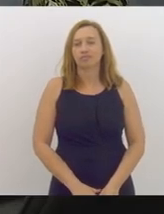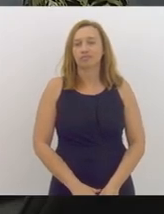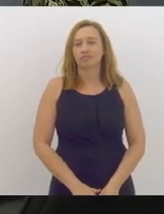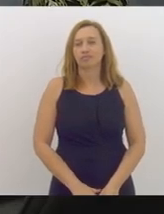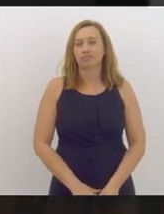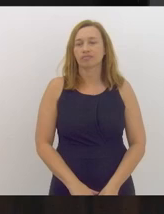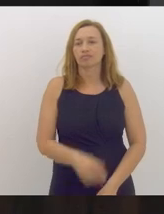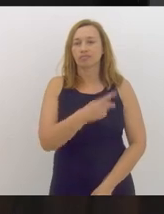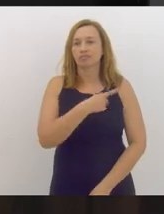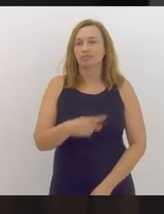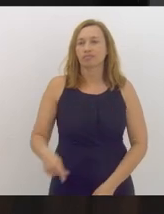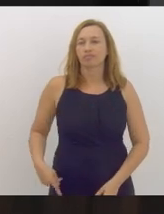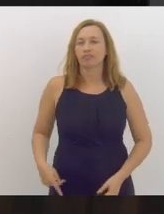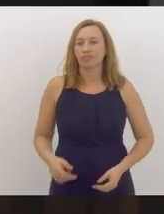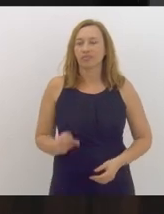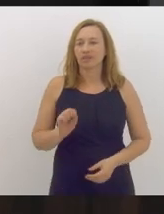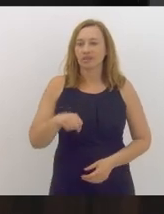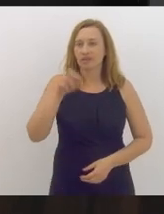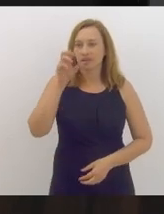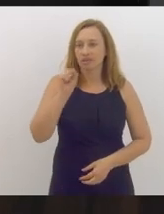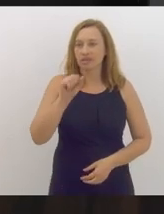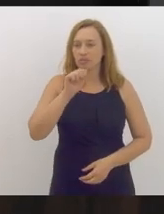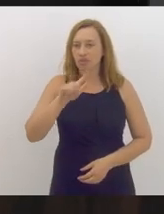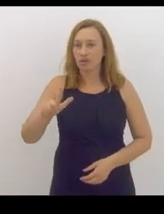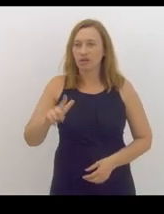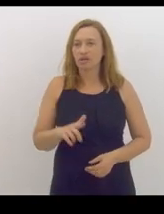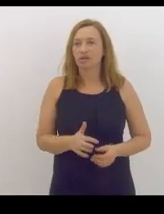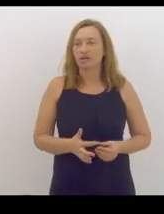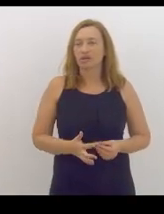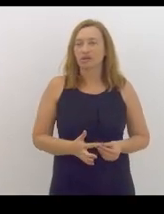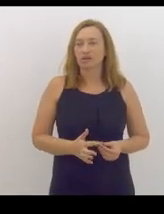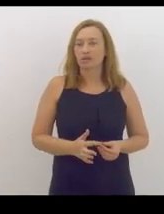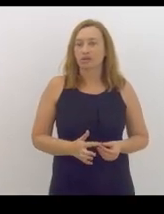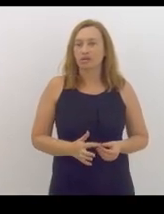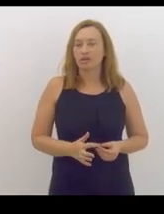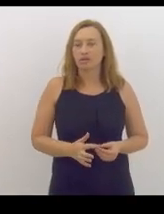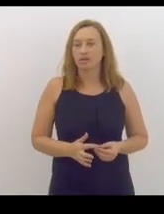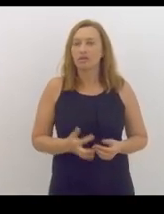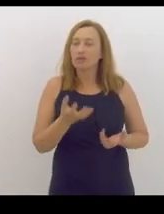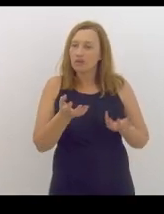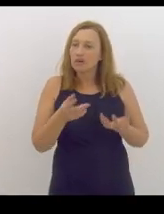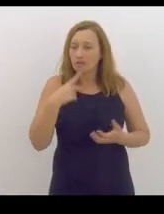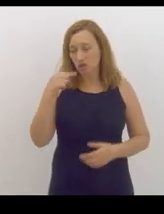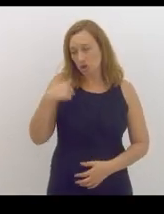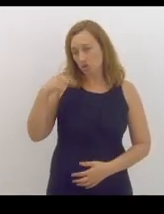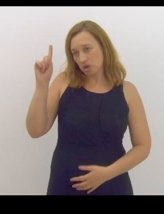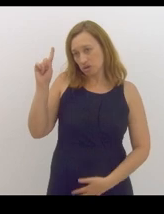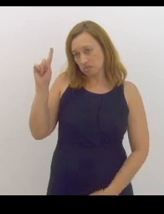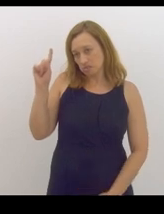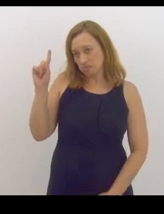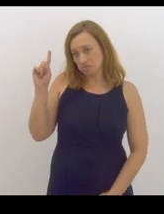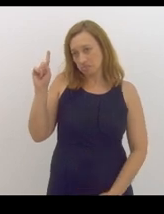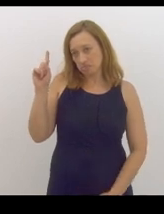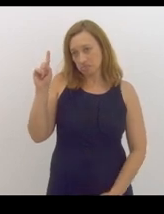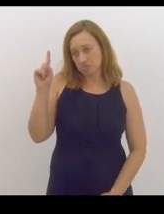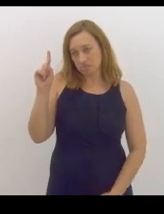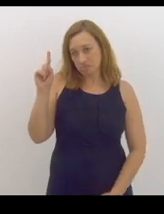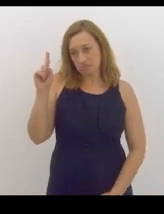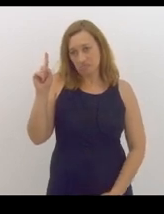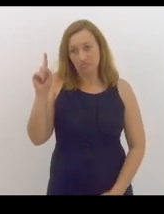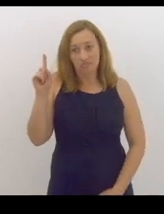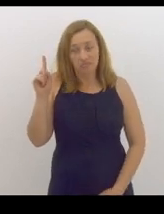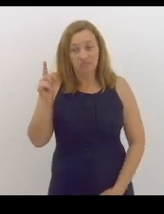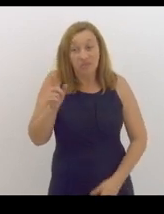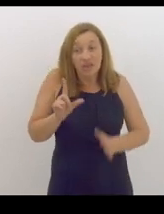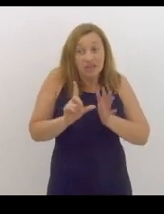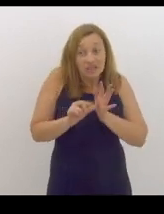Presidente. Eu, sim, Samuel. Oi. Poxa, eu quero dizer que eu estou aqui, né, graças a Deus, mas cheguei um